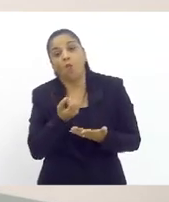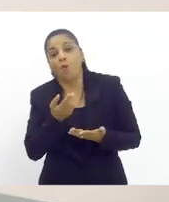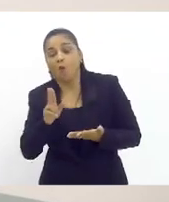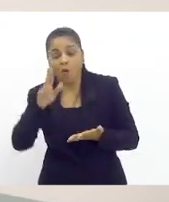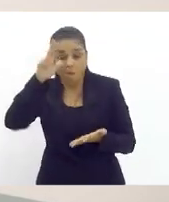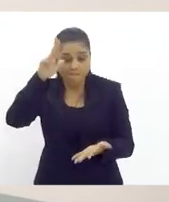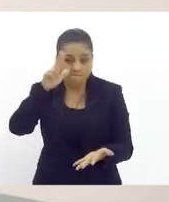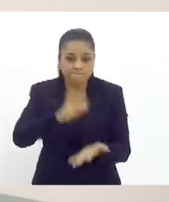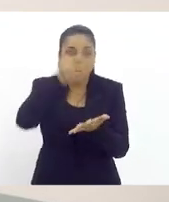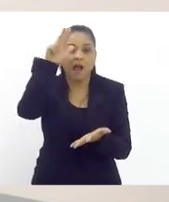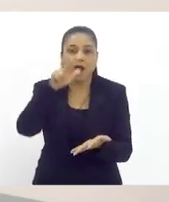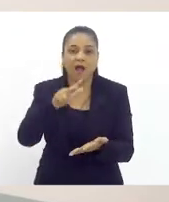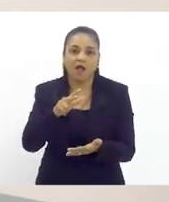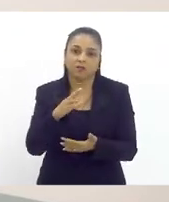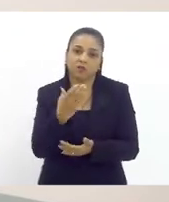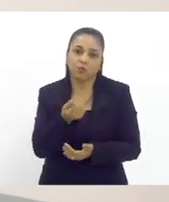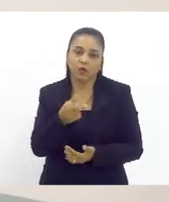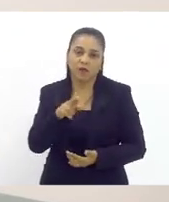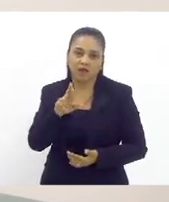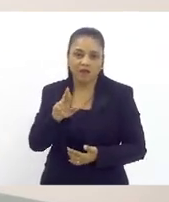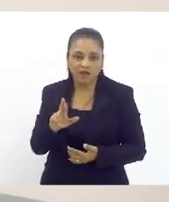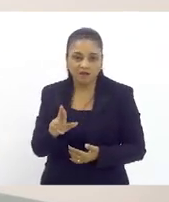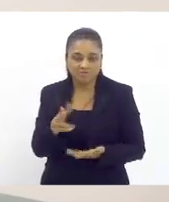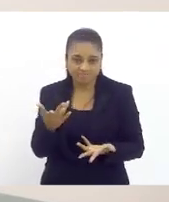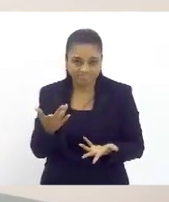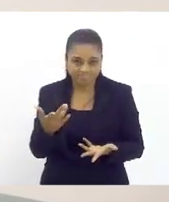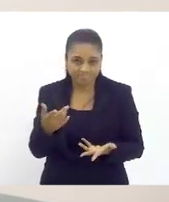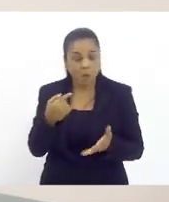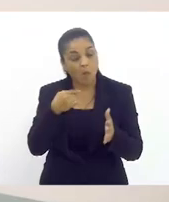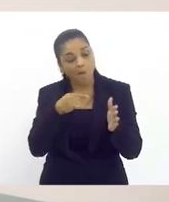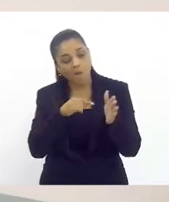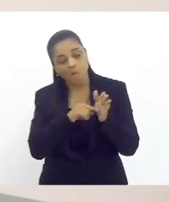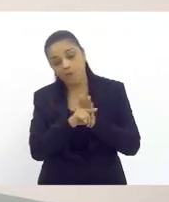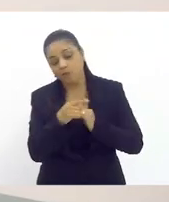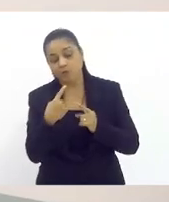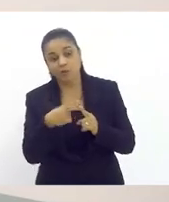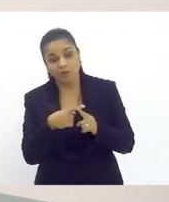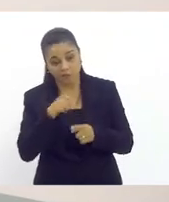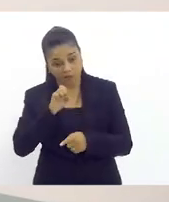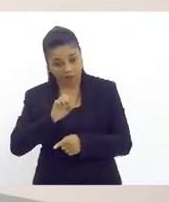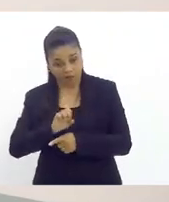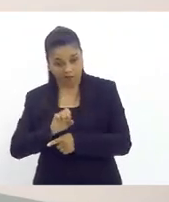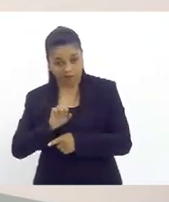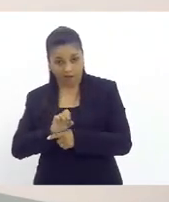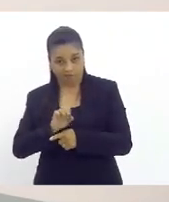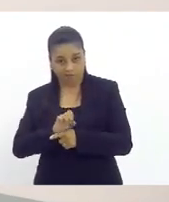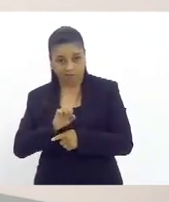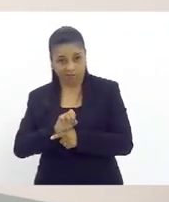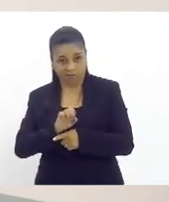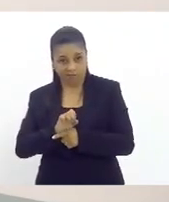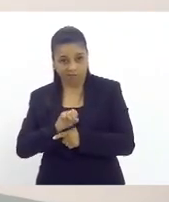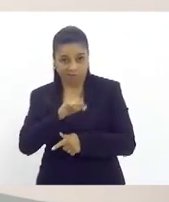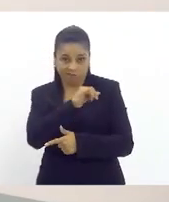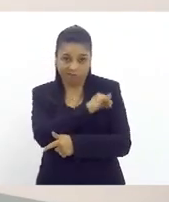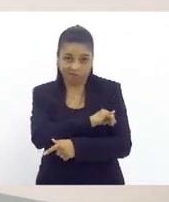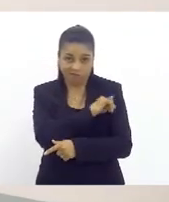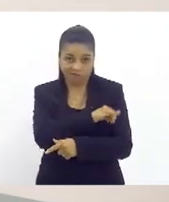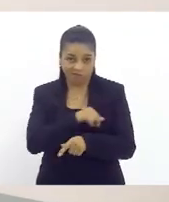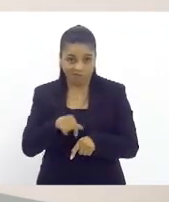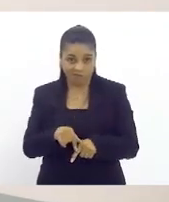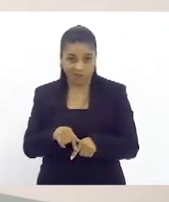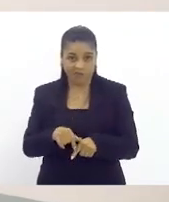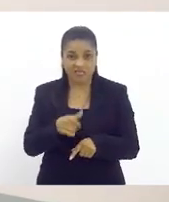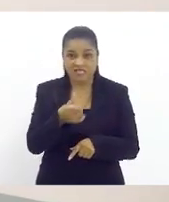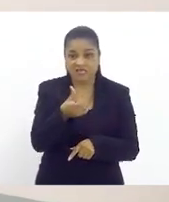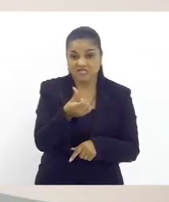car e adesão para porque eu pergunto isso porque vai engessar o estado do Rio de Janeiro se a gente tem uma demanda de